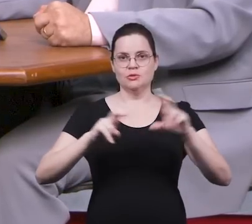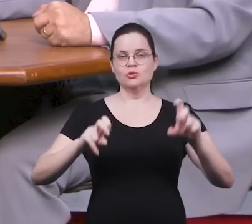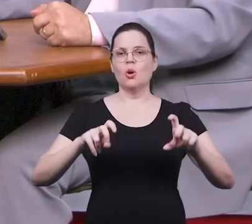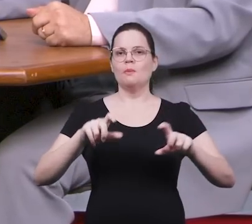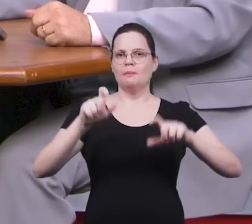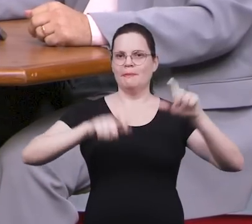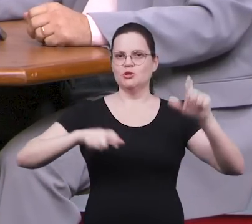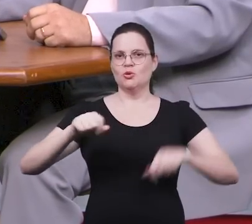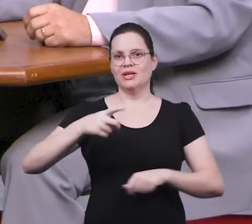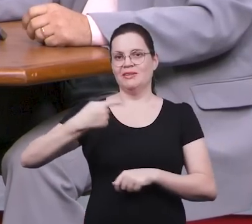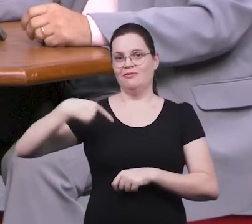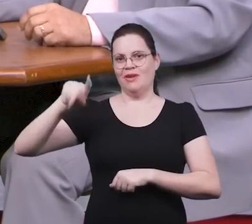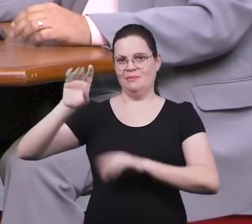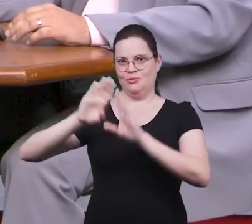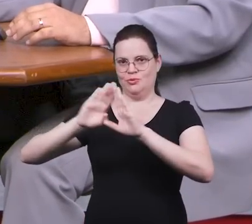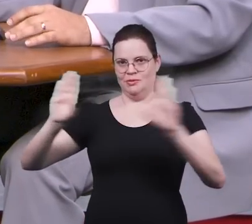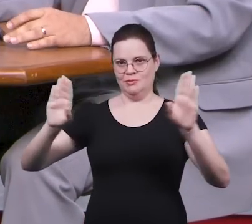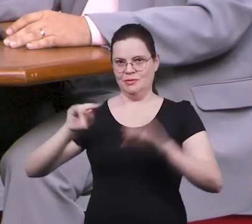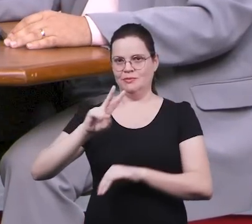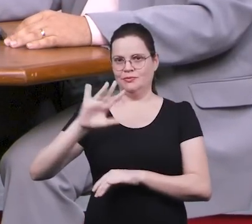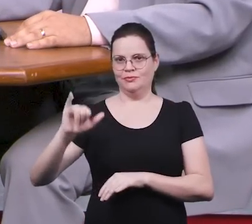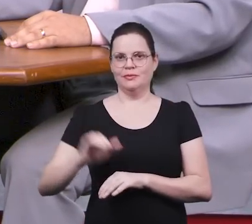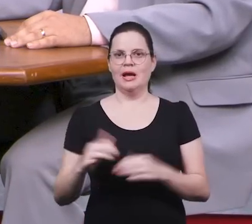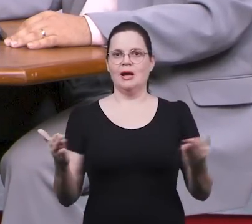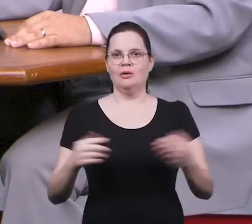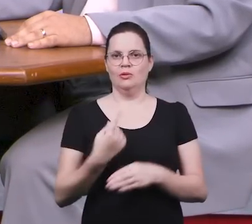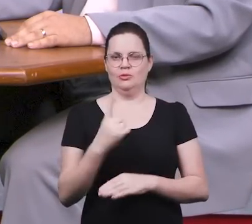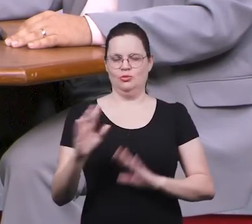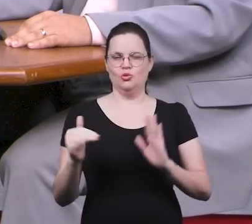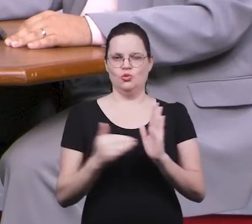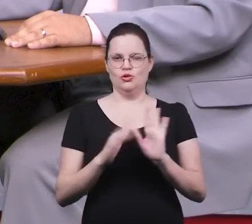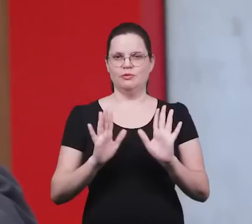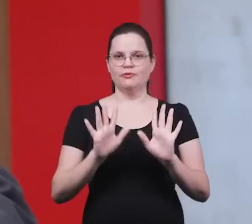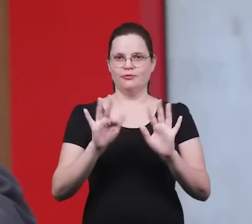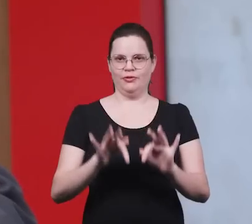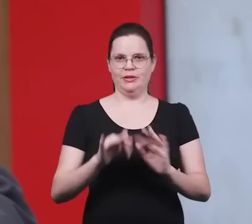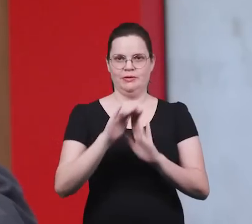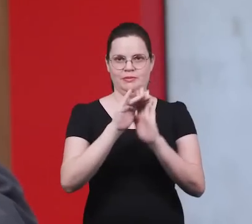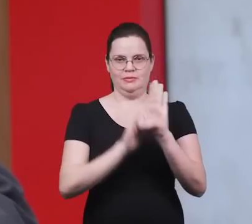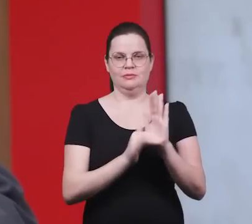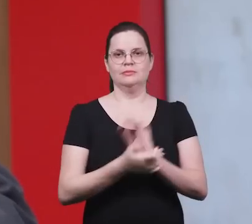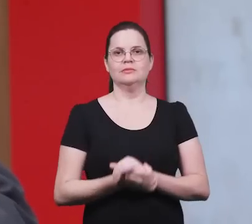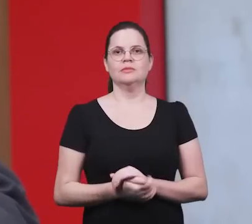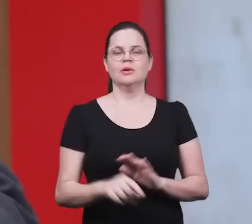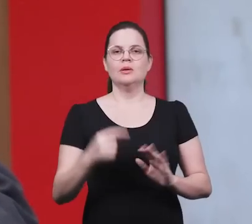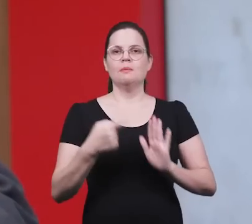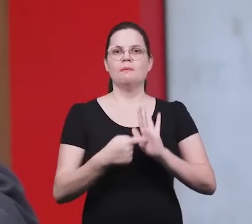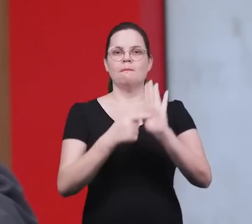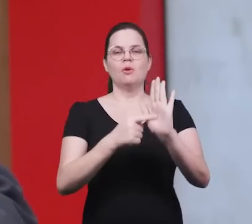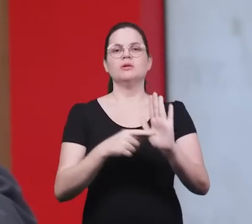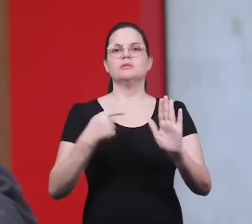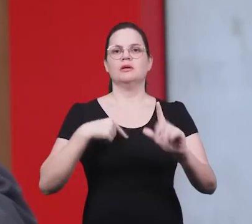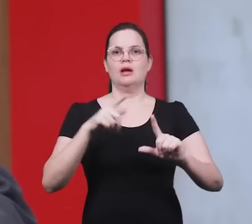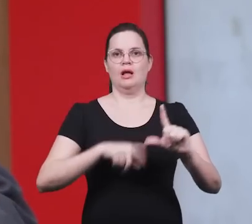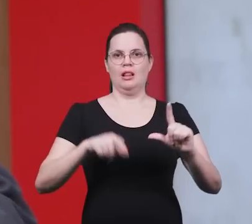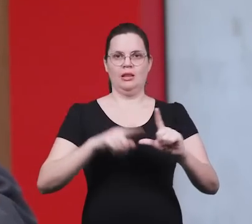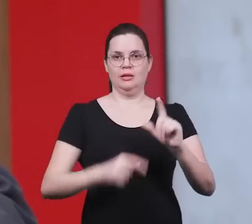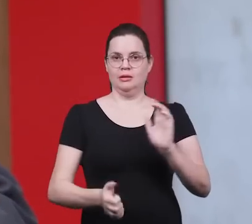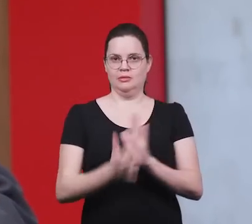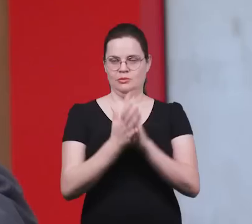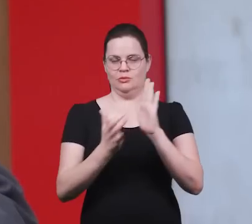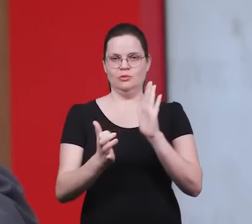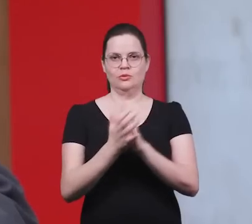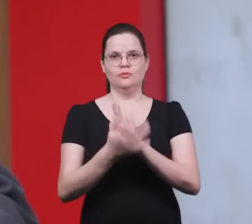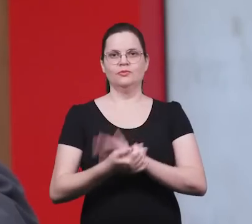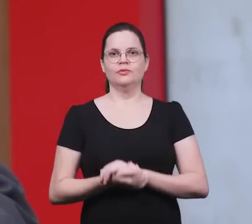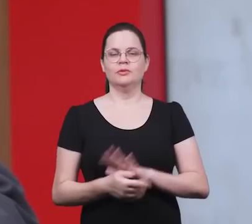chegar no céu, eu queria fechar o nosso programa aqui com a letra de um louvor que eu me lembrei